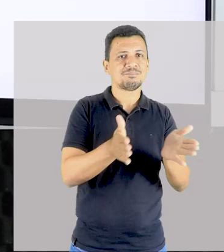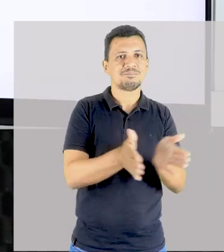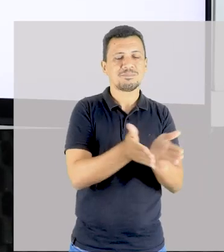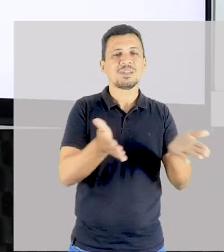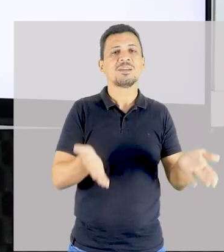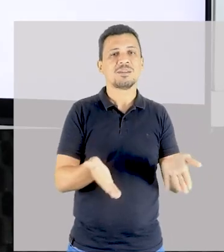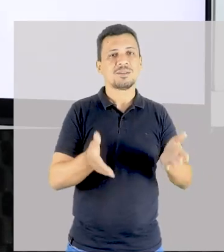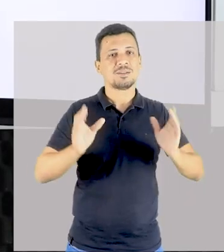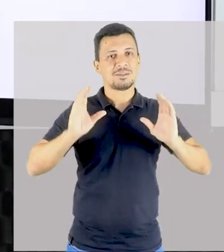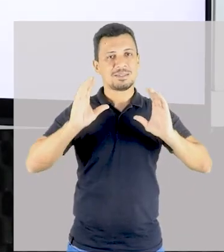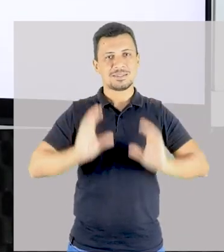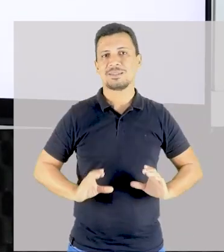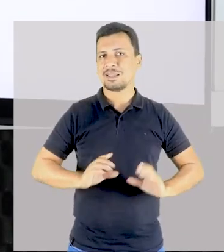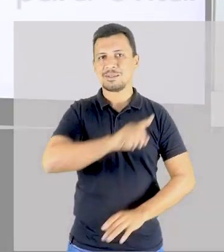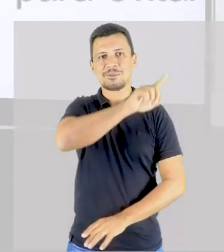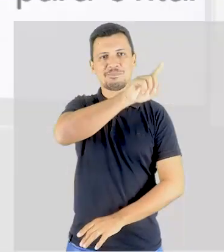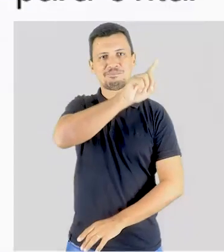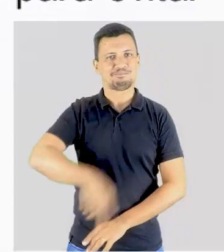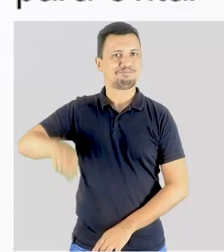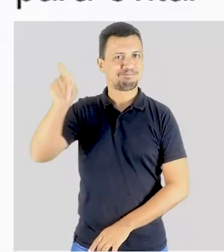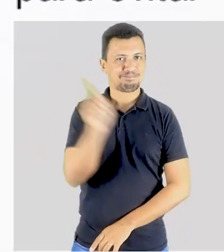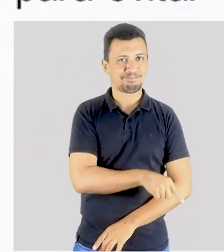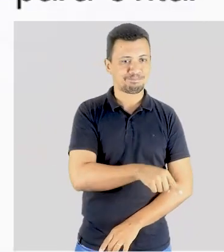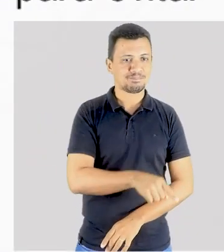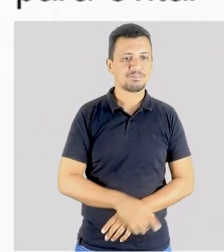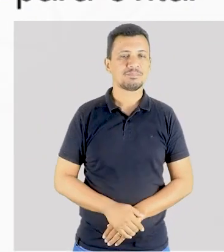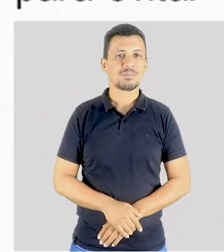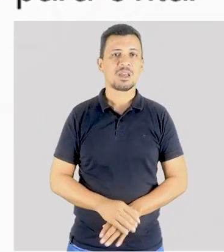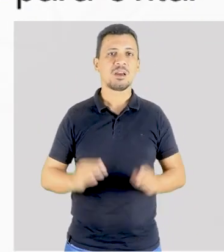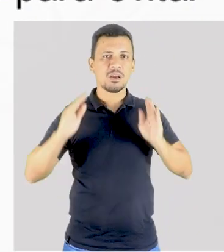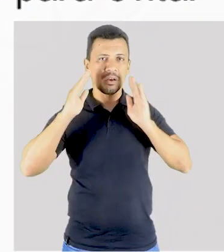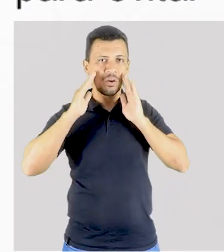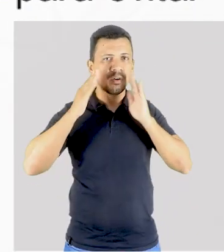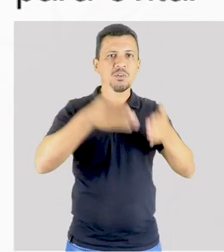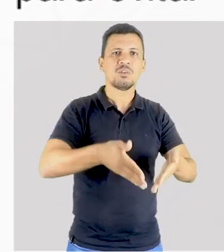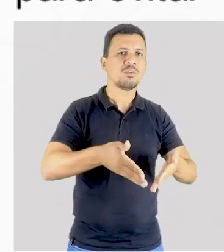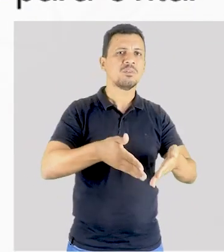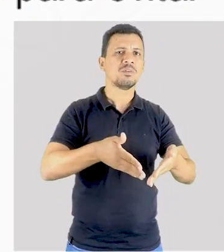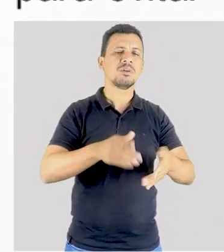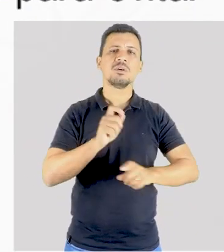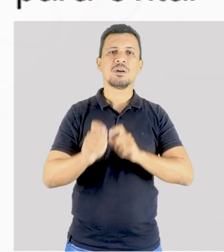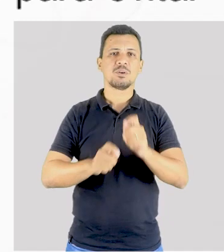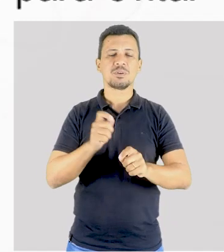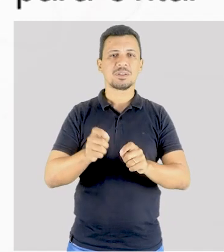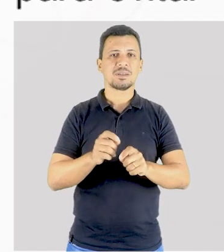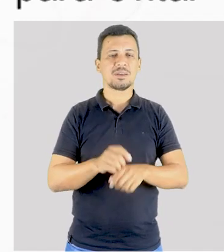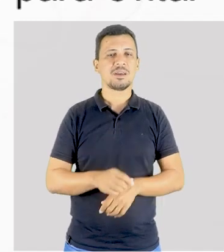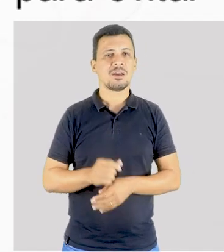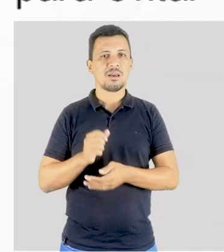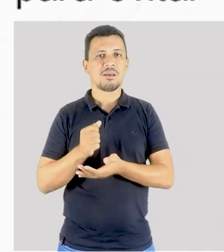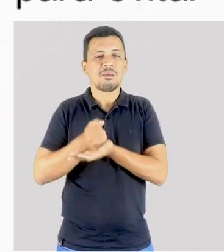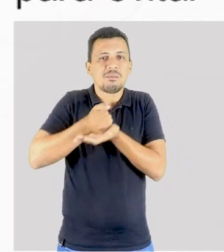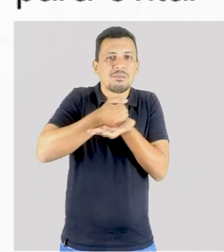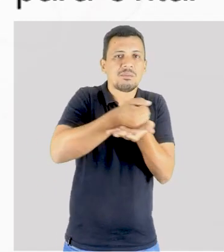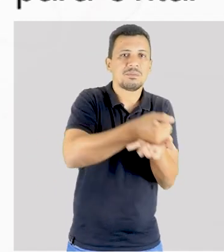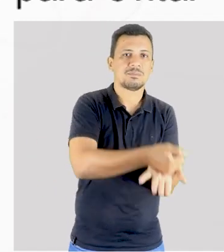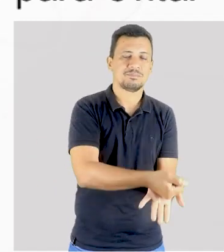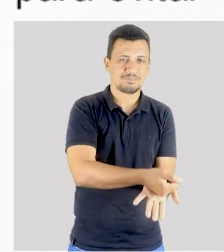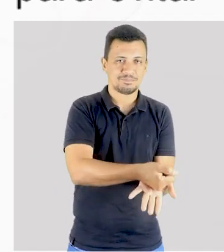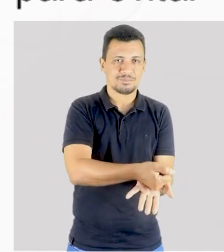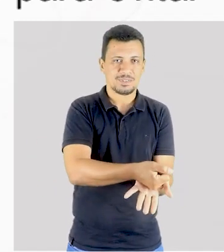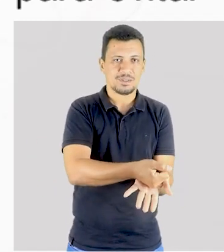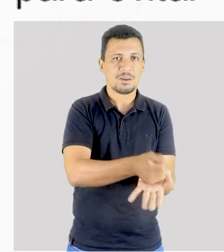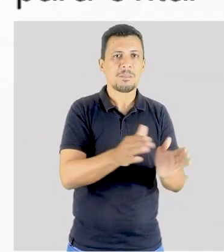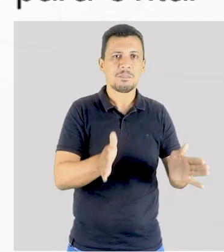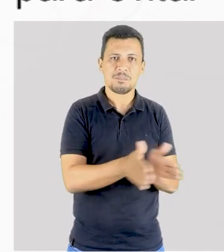e de forma mais especial mais direta a gente vai tratar do assistencialismo e da assistência social no